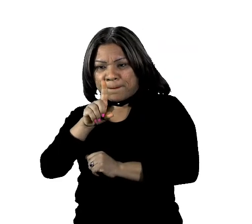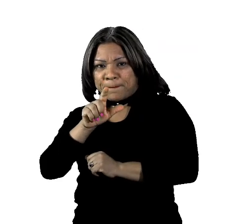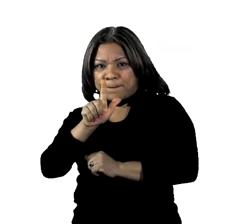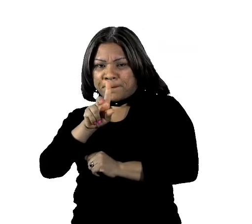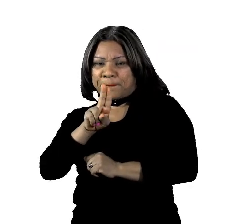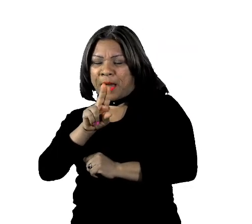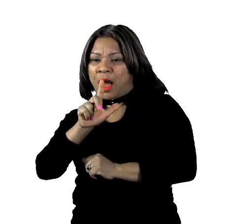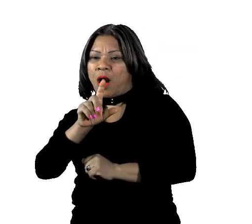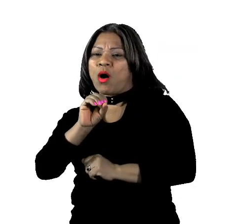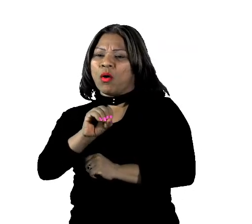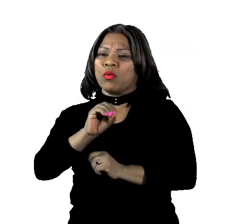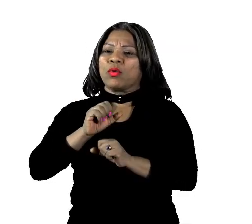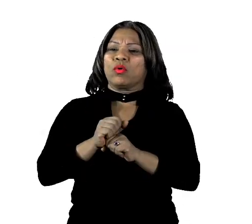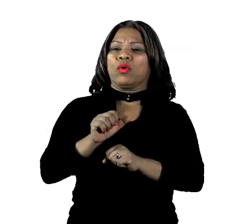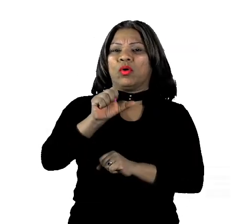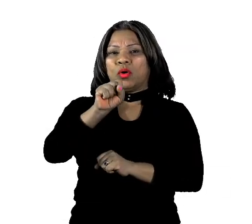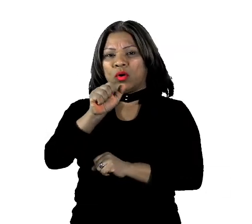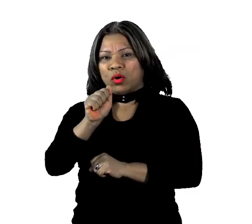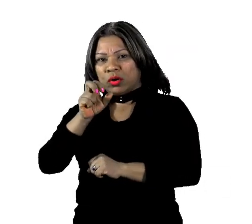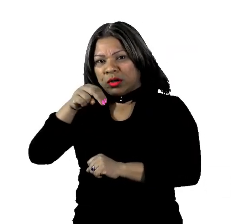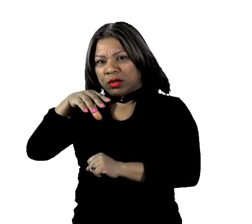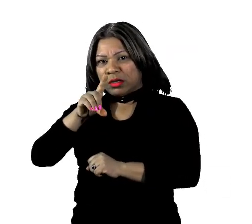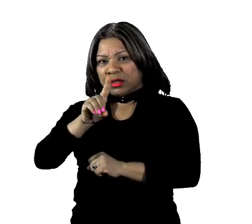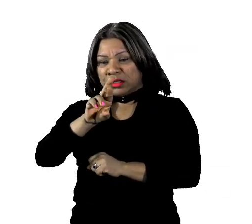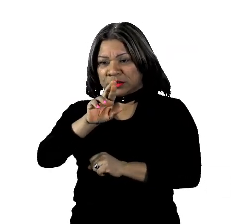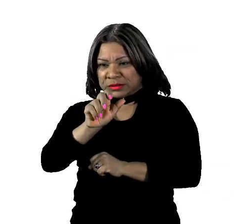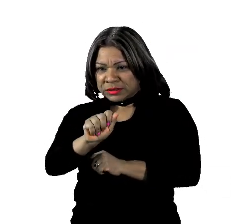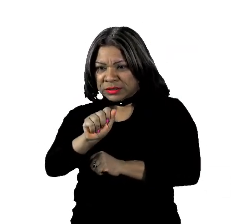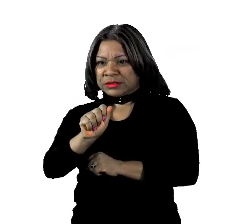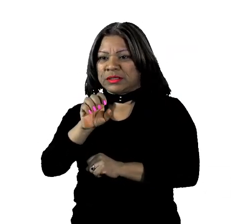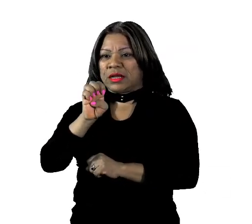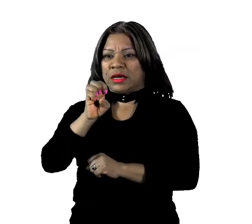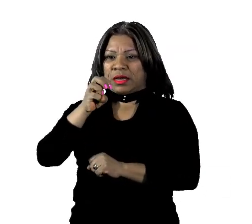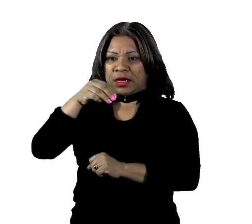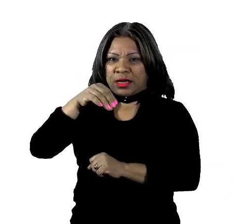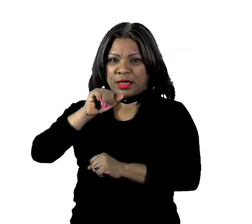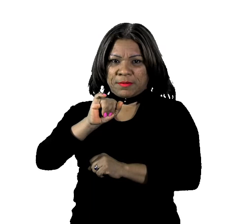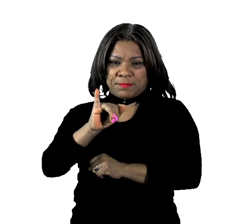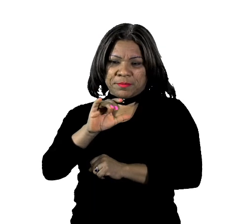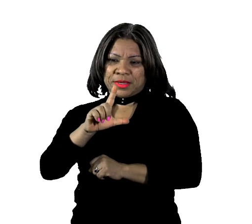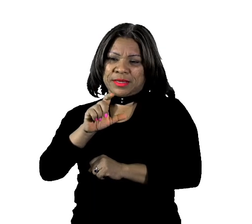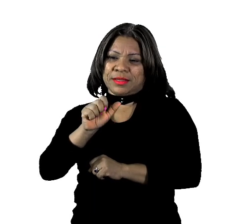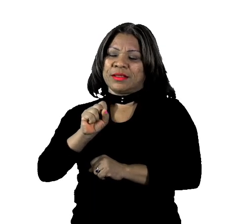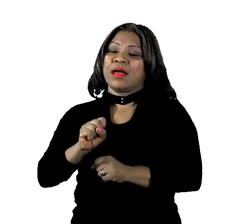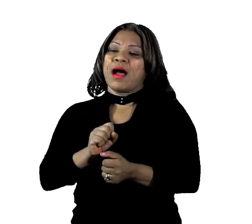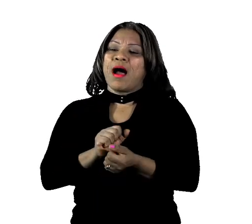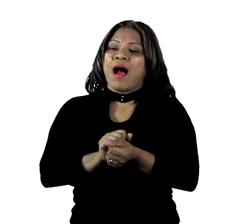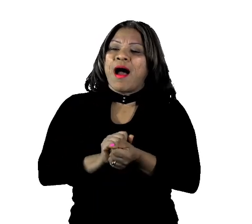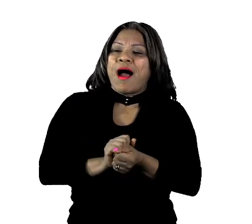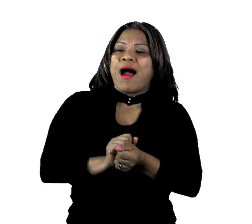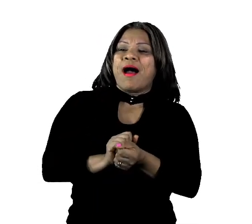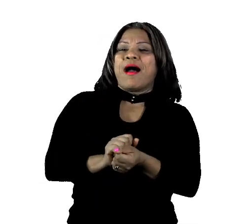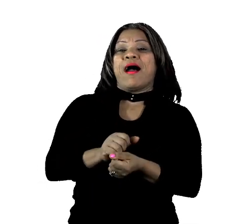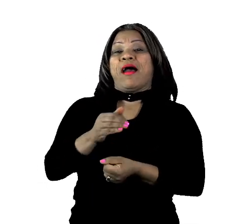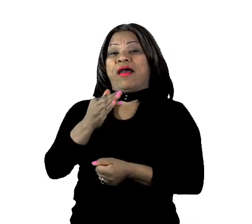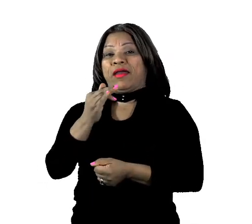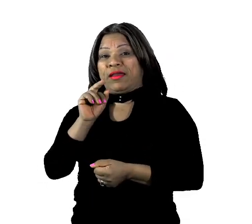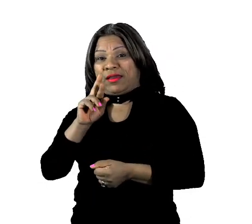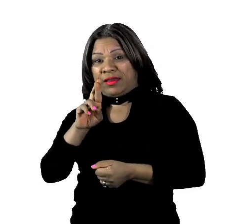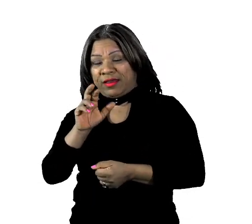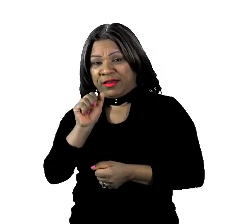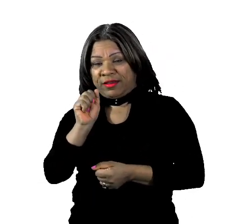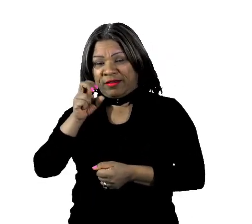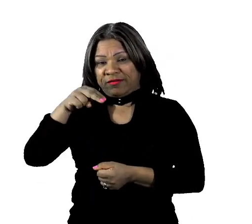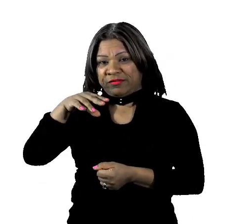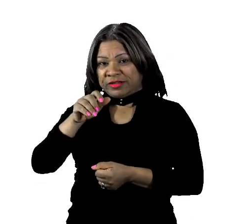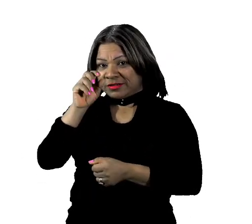também de pessoas. Agora, olha a palavra criança, rádio e poesia, música. Estão com letra